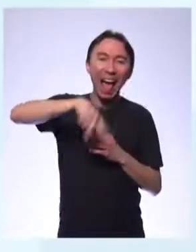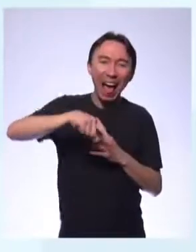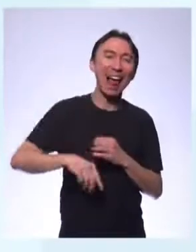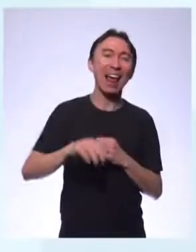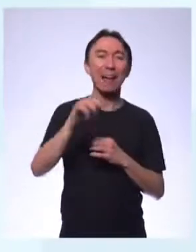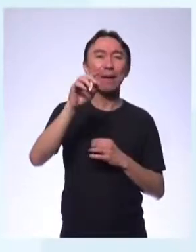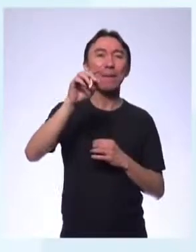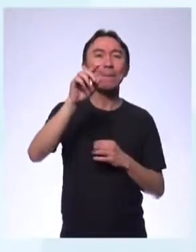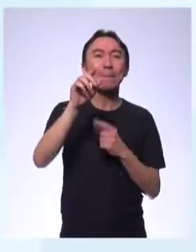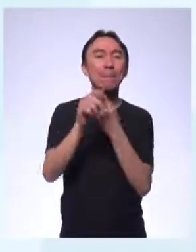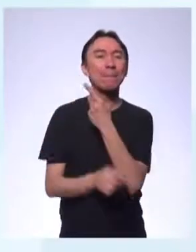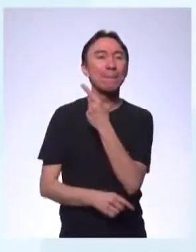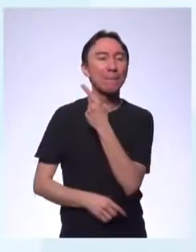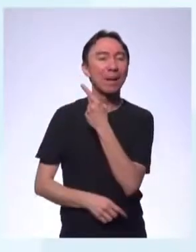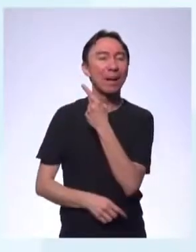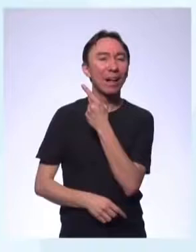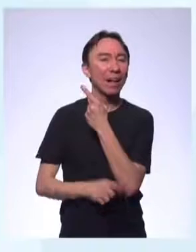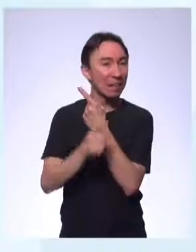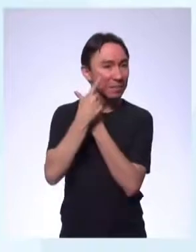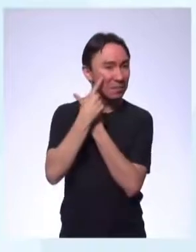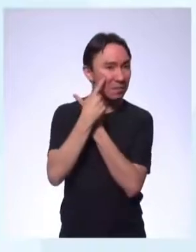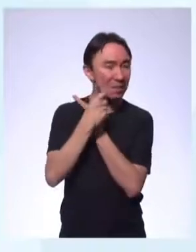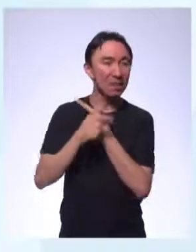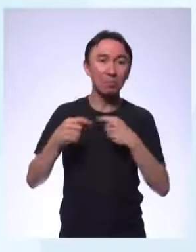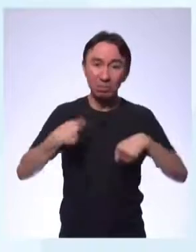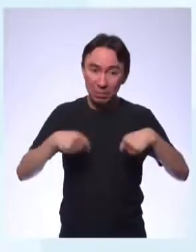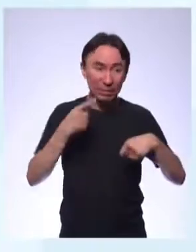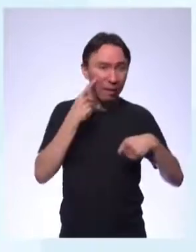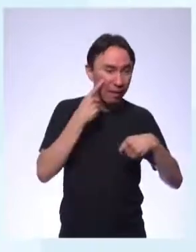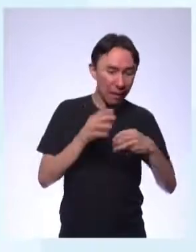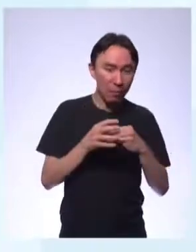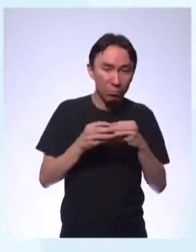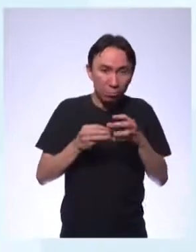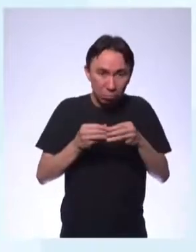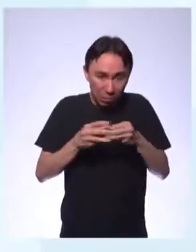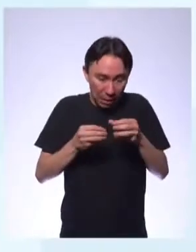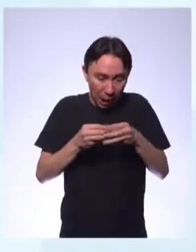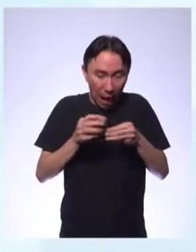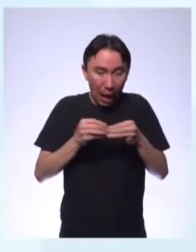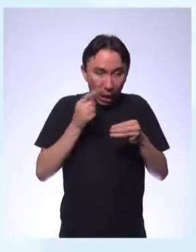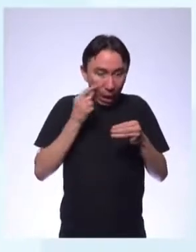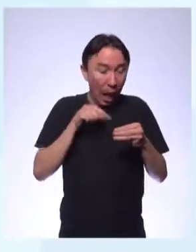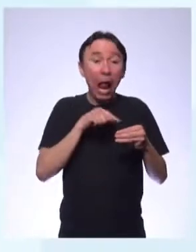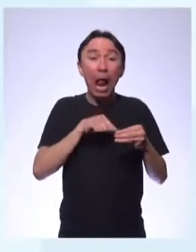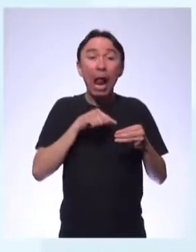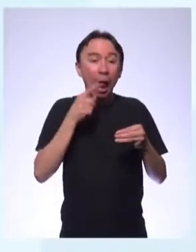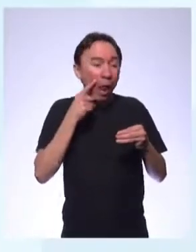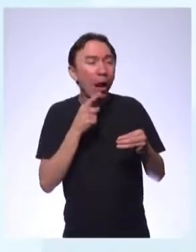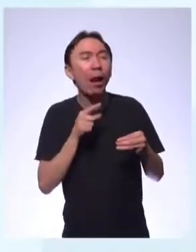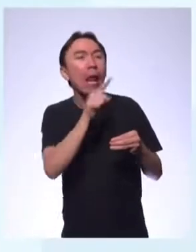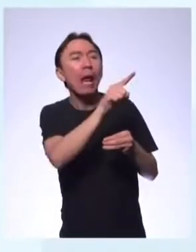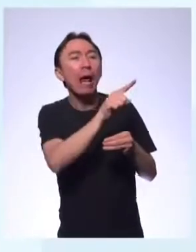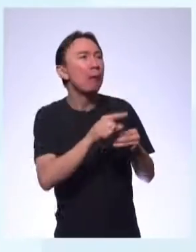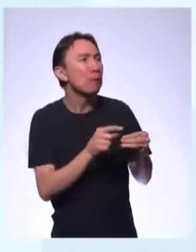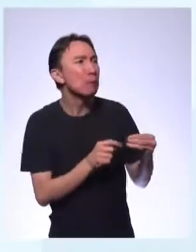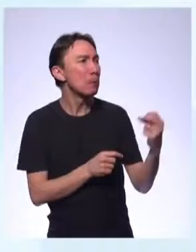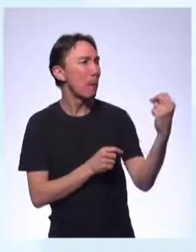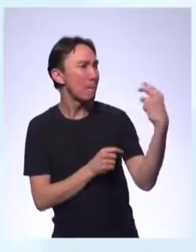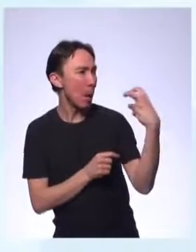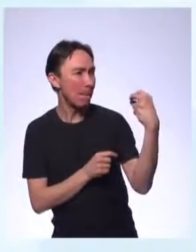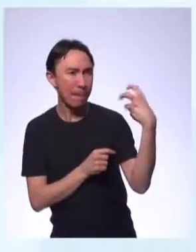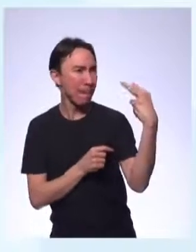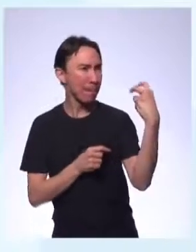eu falei. É essa célula aí que a gente tem que estimular para ela conhecer qual que é o inimigo do corpo